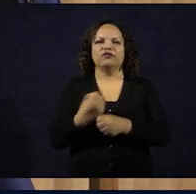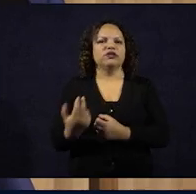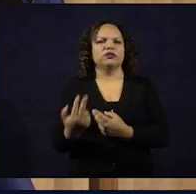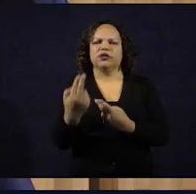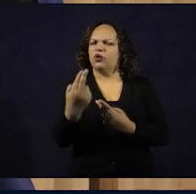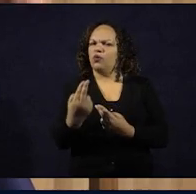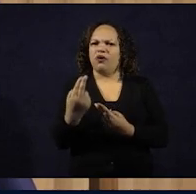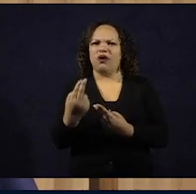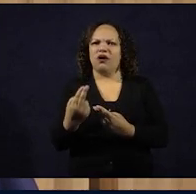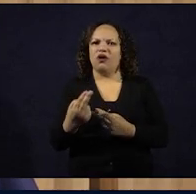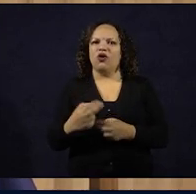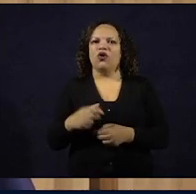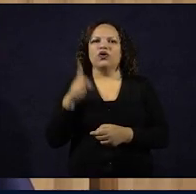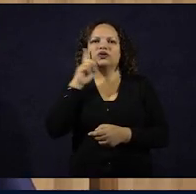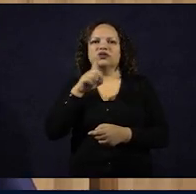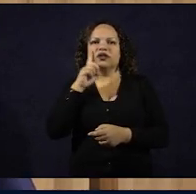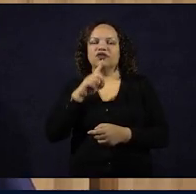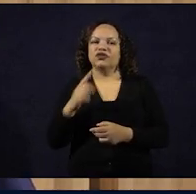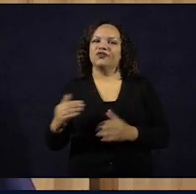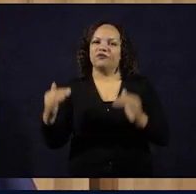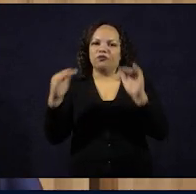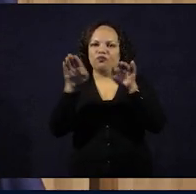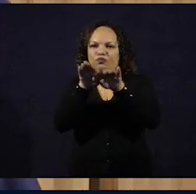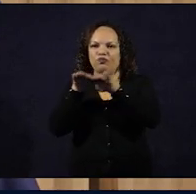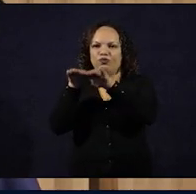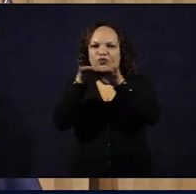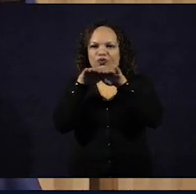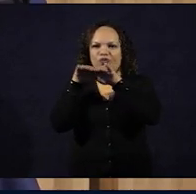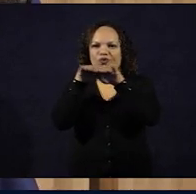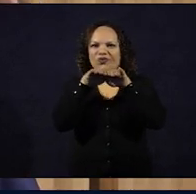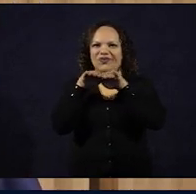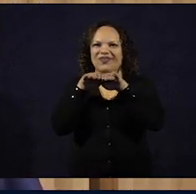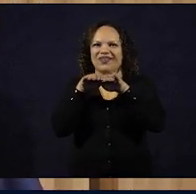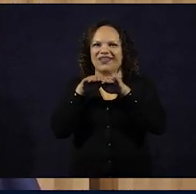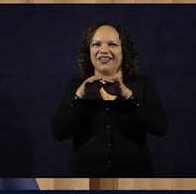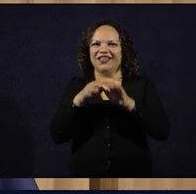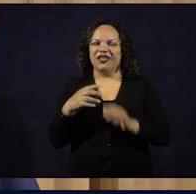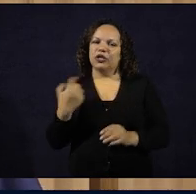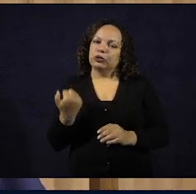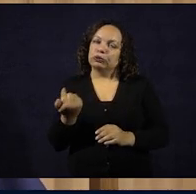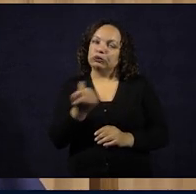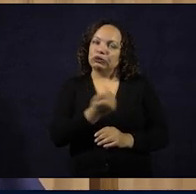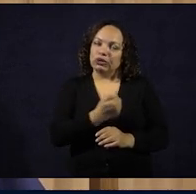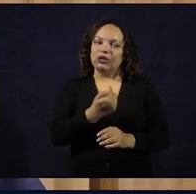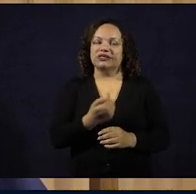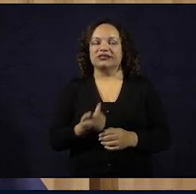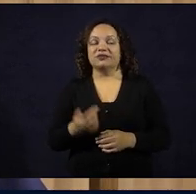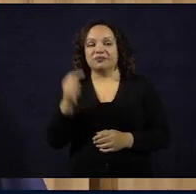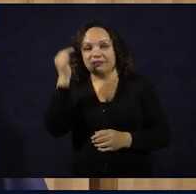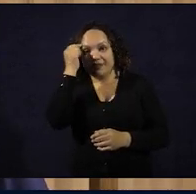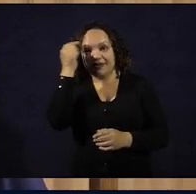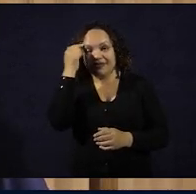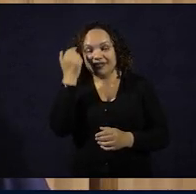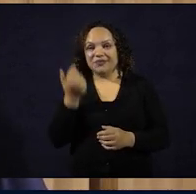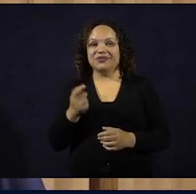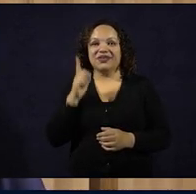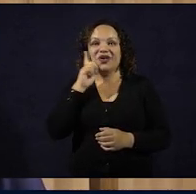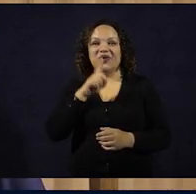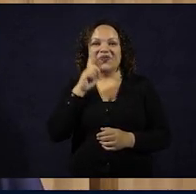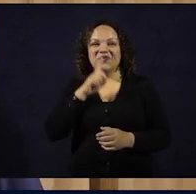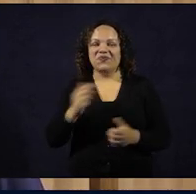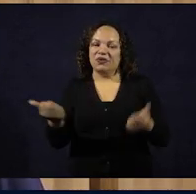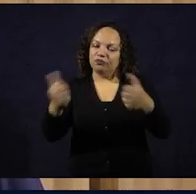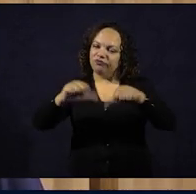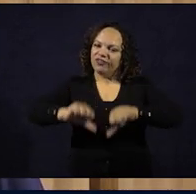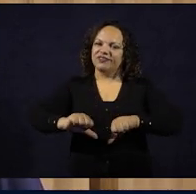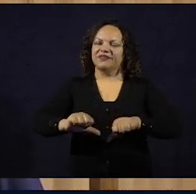Europa ou Estados Unidos vai ficar ali meio empatado com a gente né eu e a Sthefany estão um pouquinho mais pessimista minha inflação americana mas o mercado tá parecendo um pouco